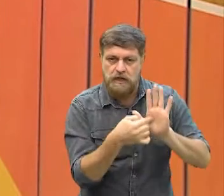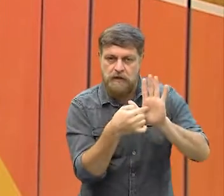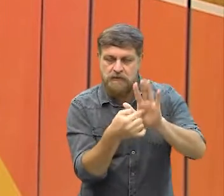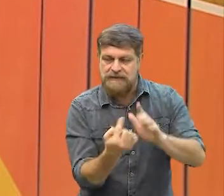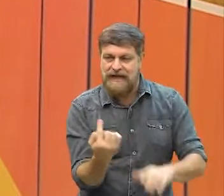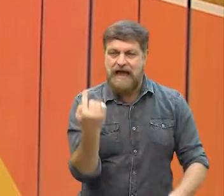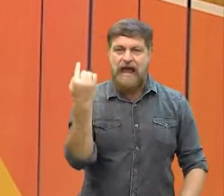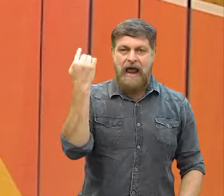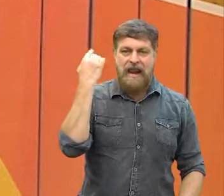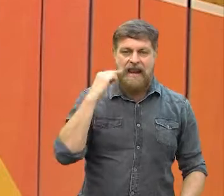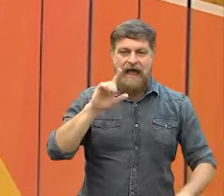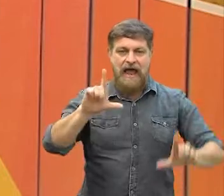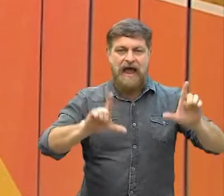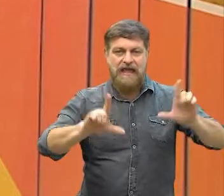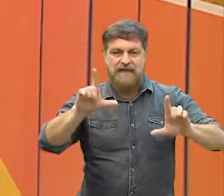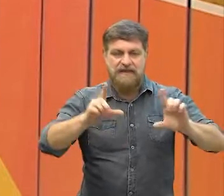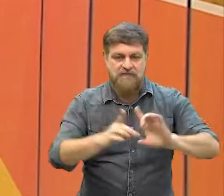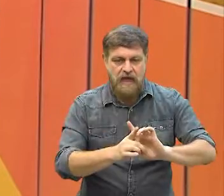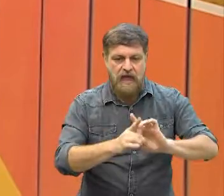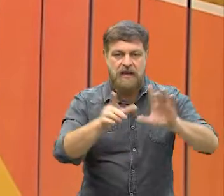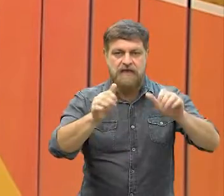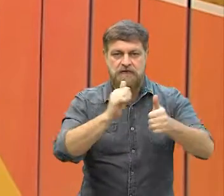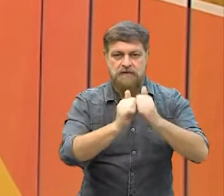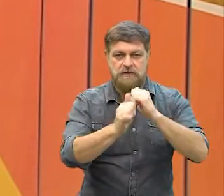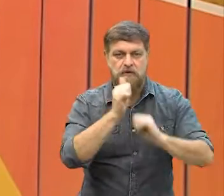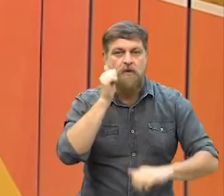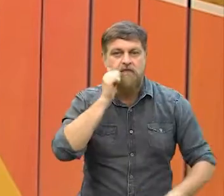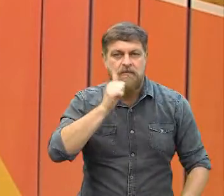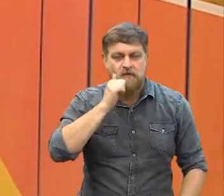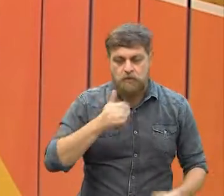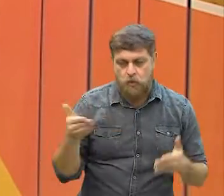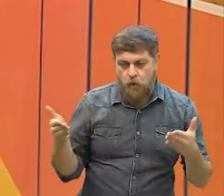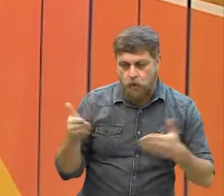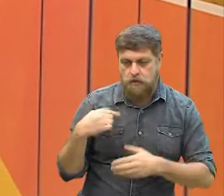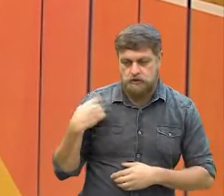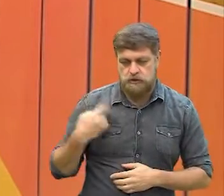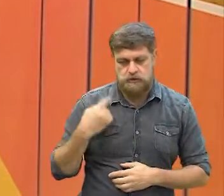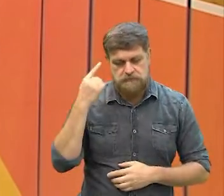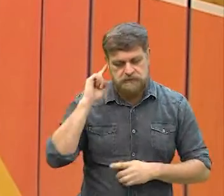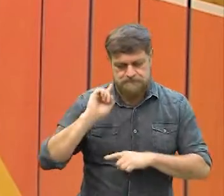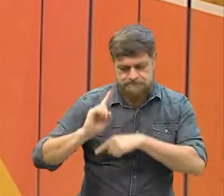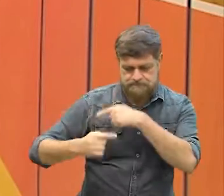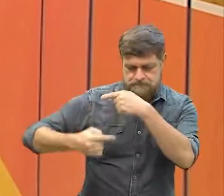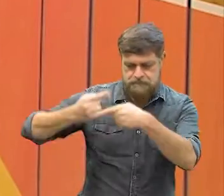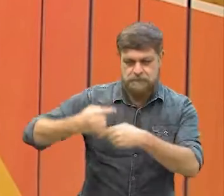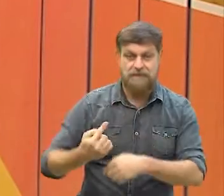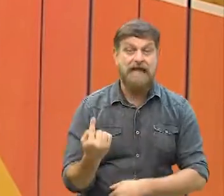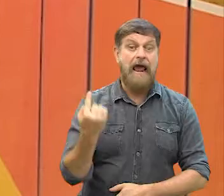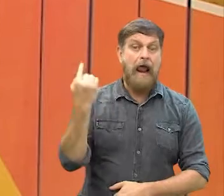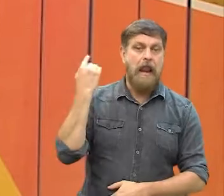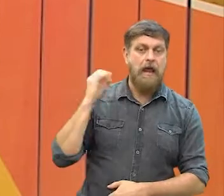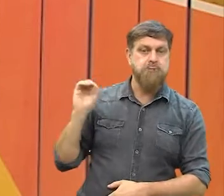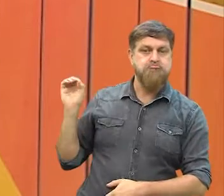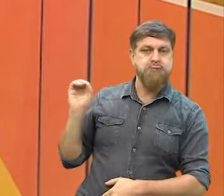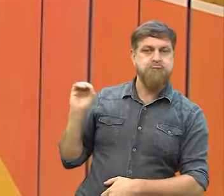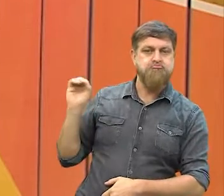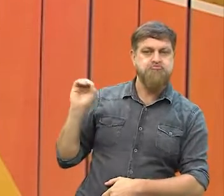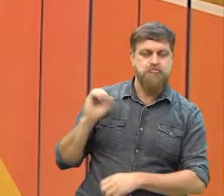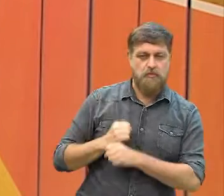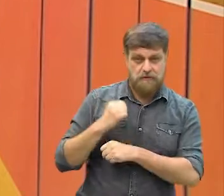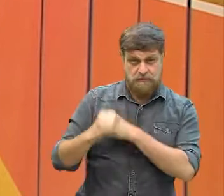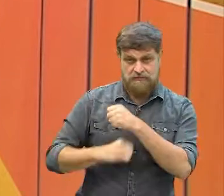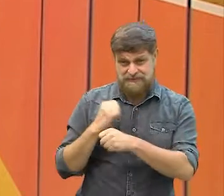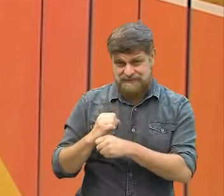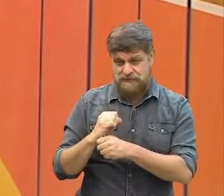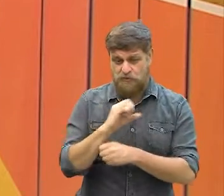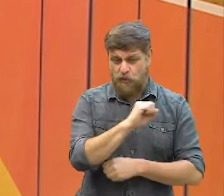na época em TV aberta o futebol feminino. Se hoje a gente fala sobre uma evolução que precisa, imagine na época, né? Década de